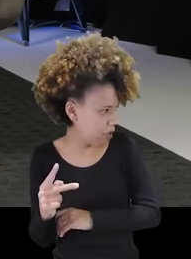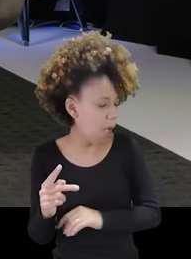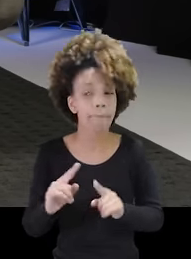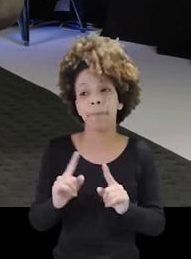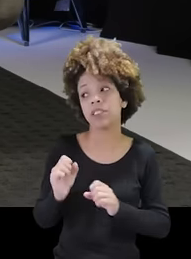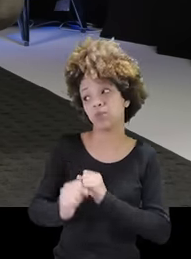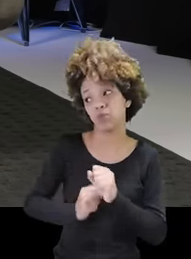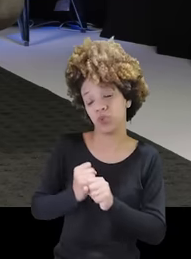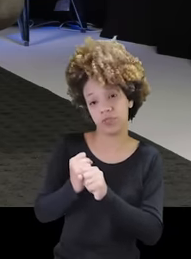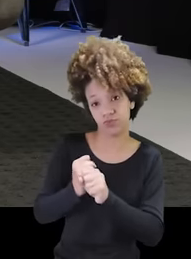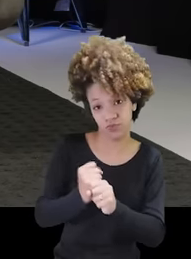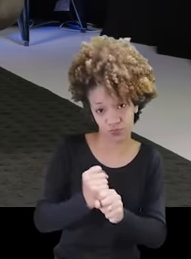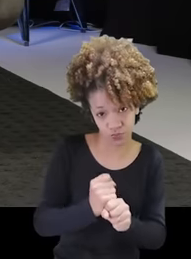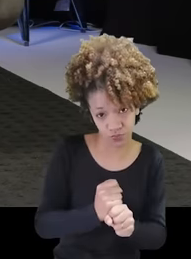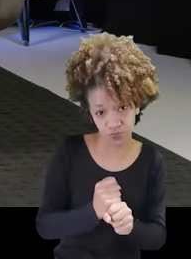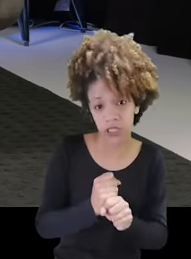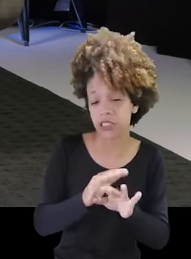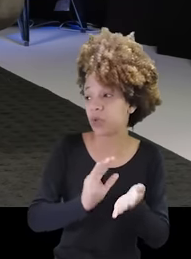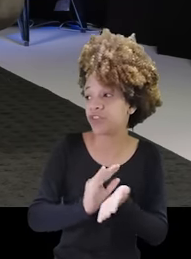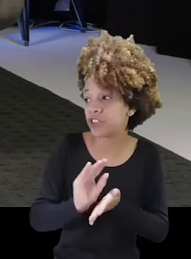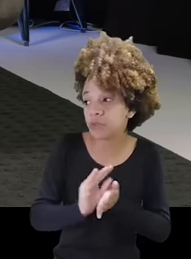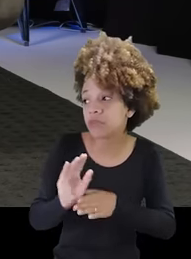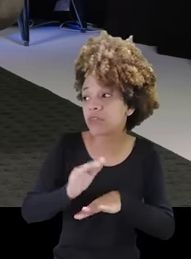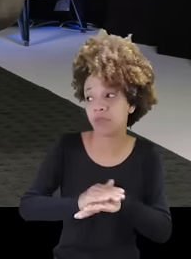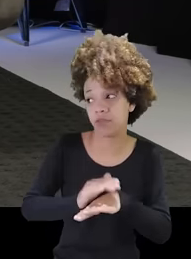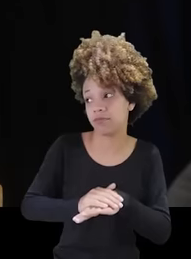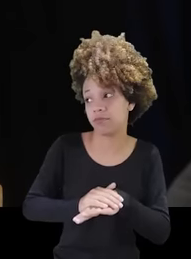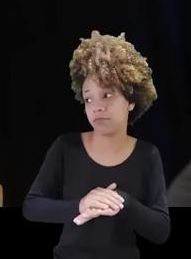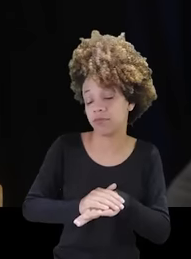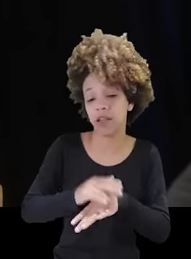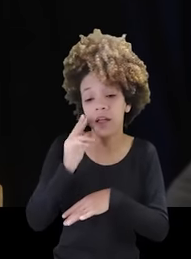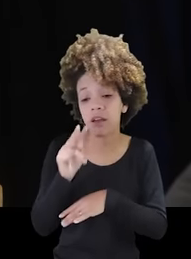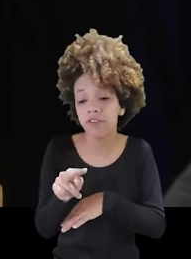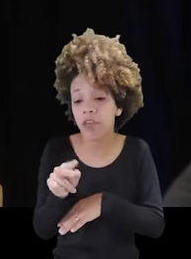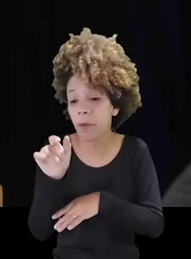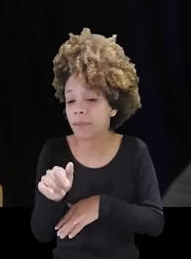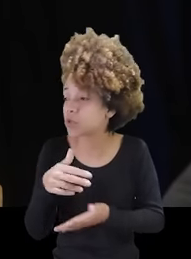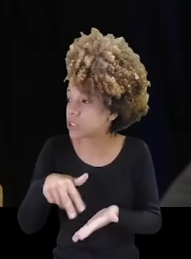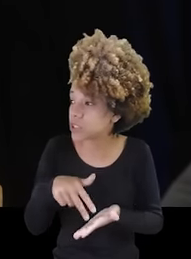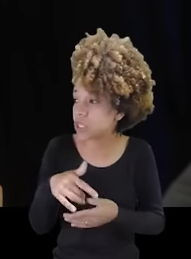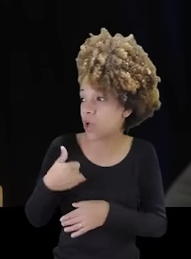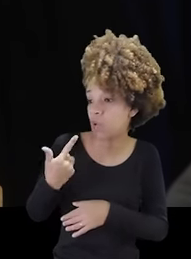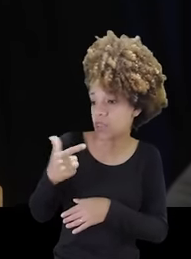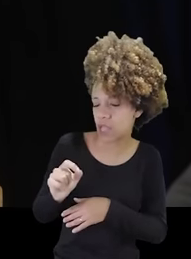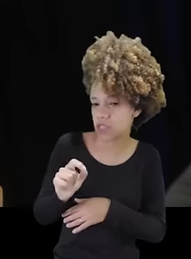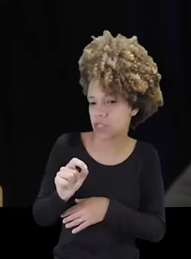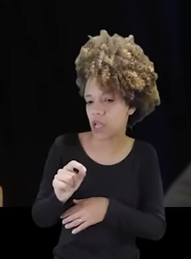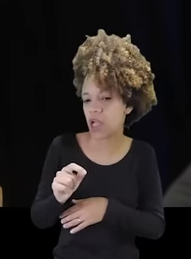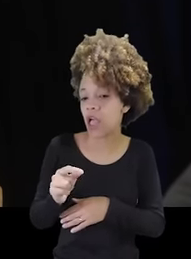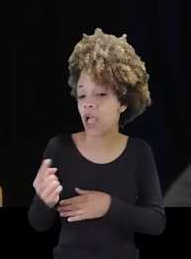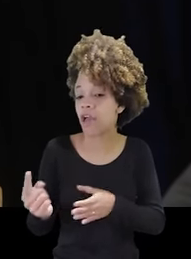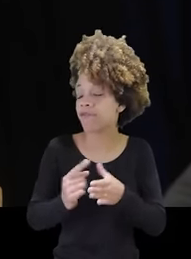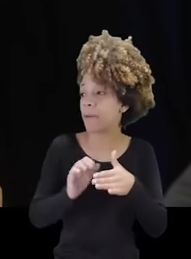SBT que botou groza assim então investimento que eles fazem eles vêm uma pessoa que dança bem com 10 anos de idade e fala assim ó